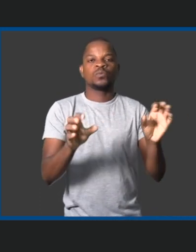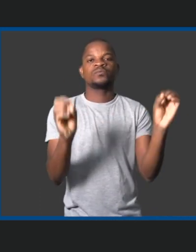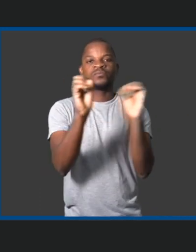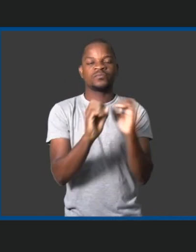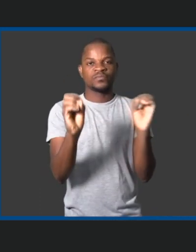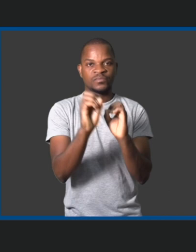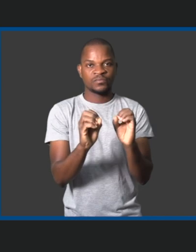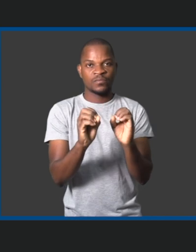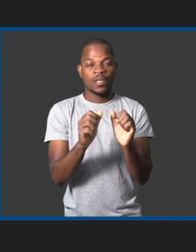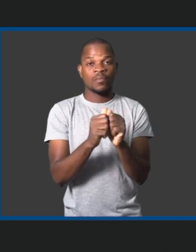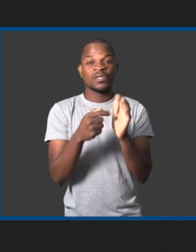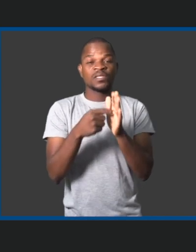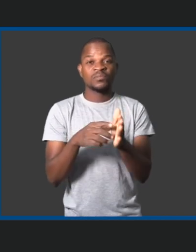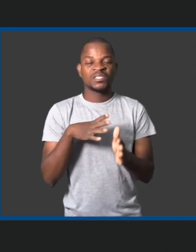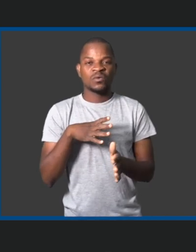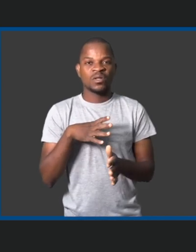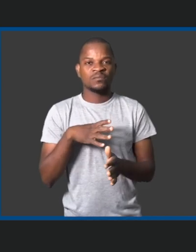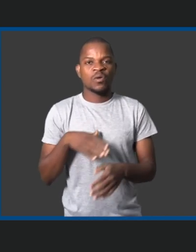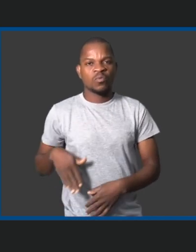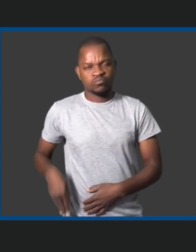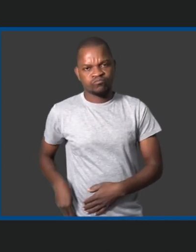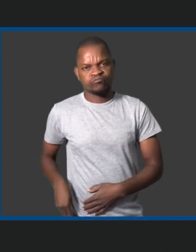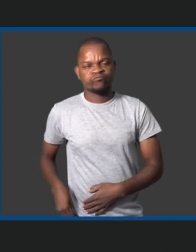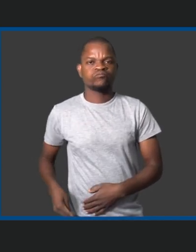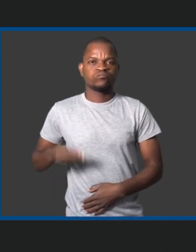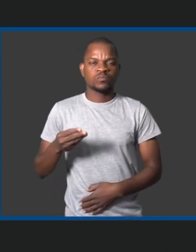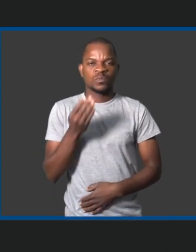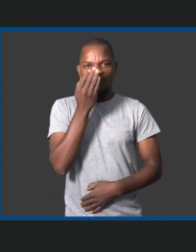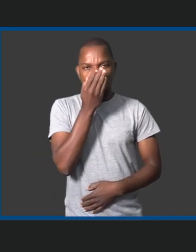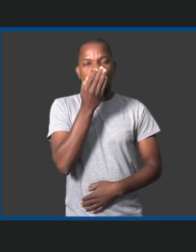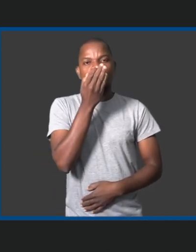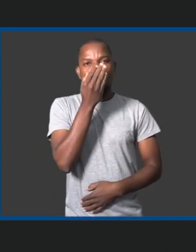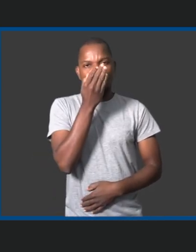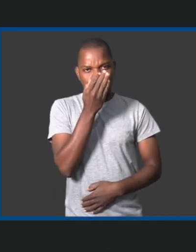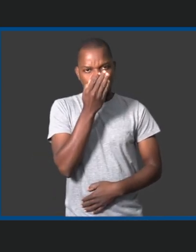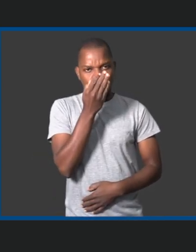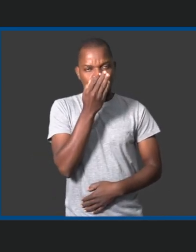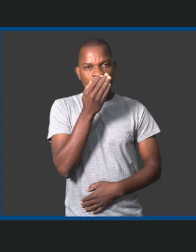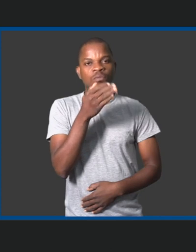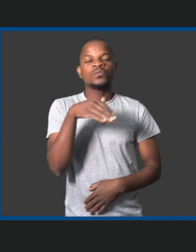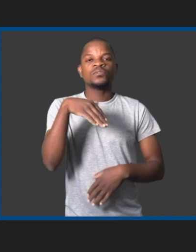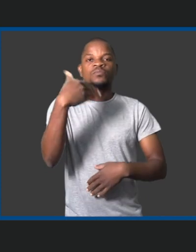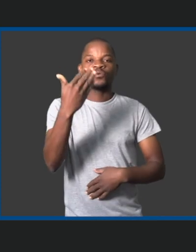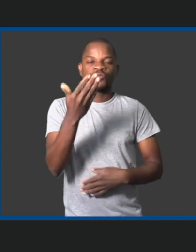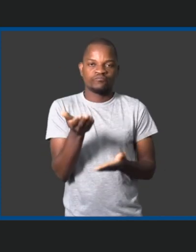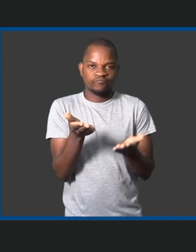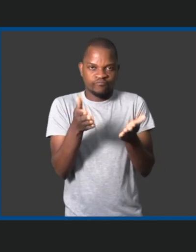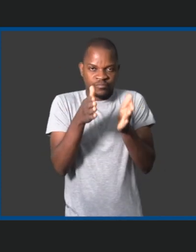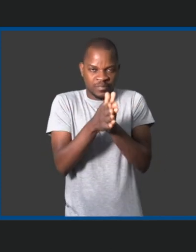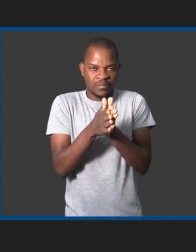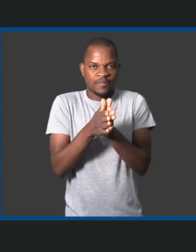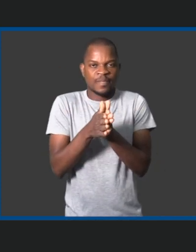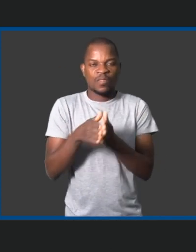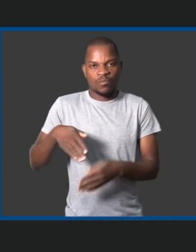evitando que as pessoas se contaminem. Se eu tiver um lencinho, por exemplo, posso levar o lencinho, tapo a minha boca,